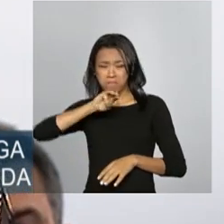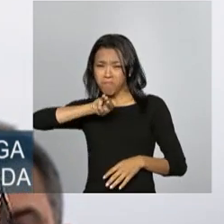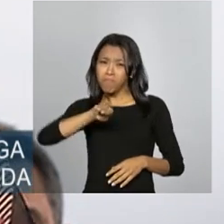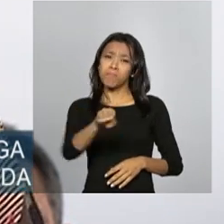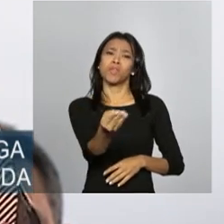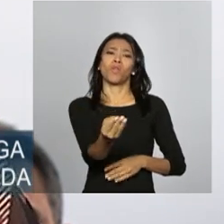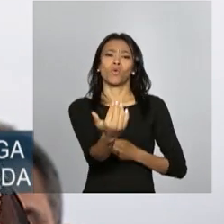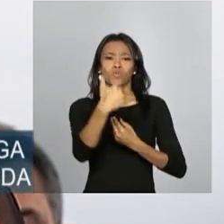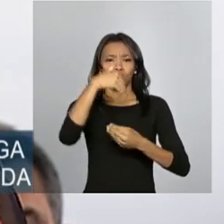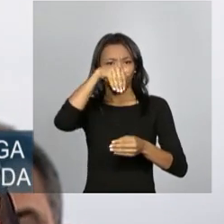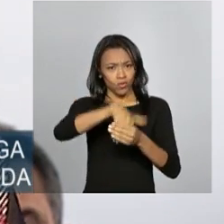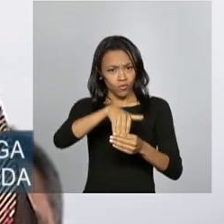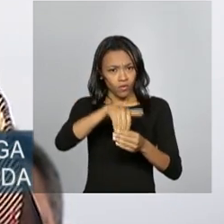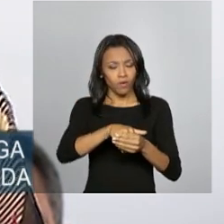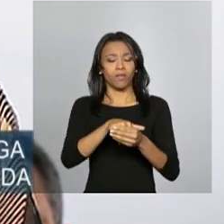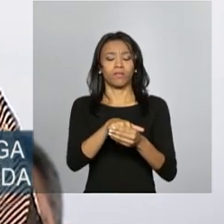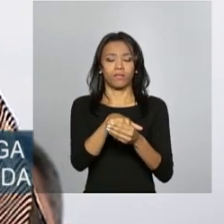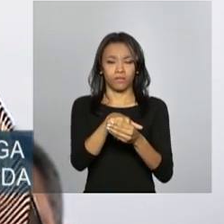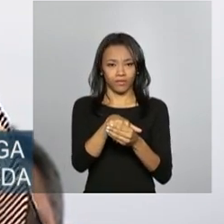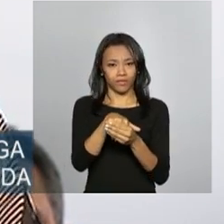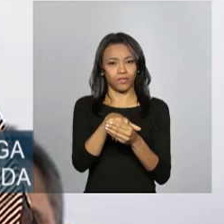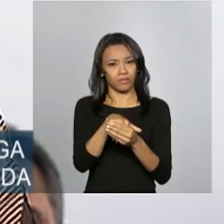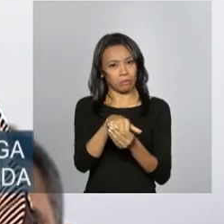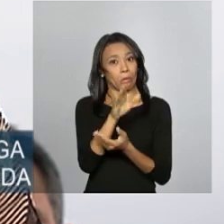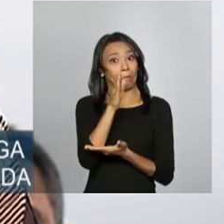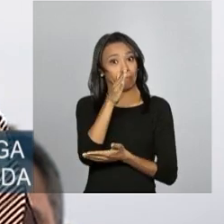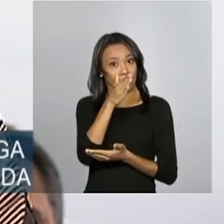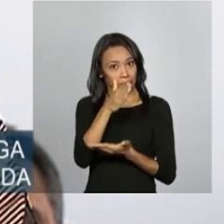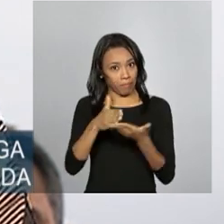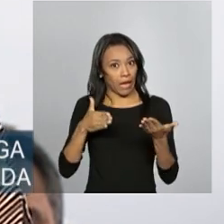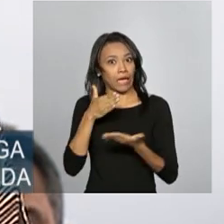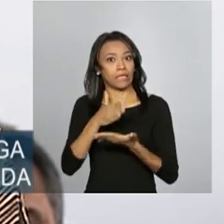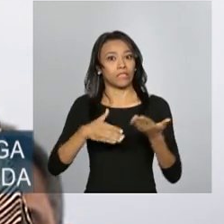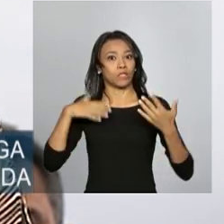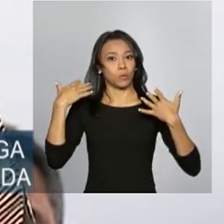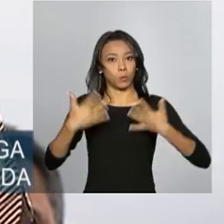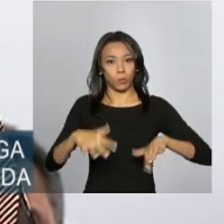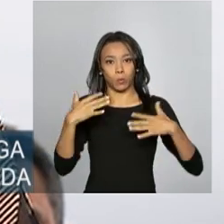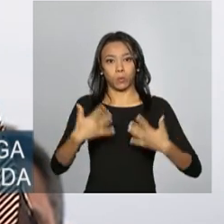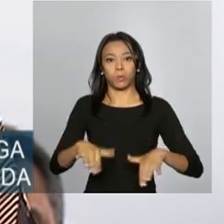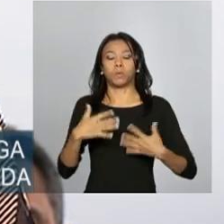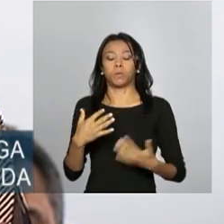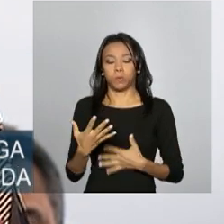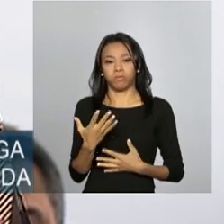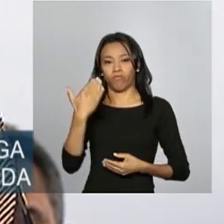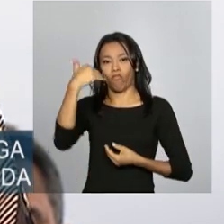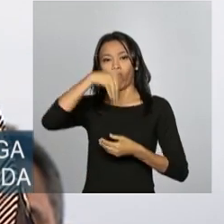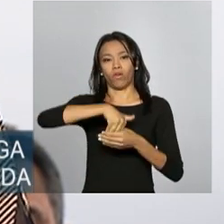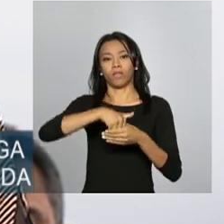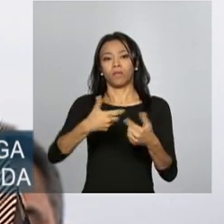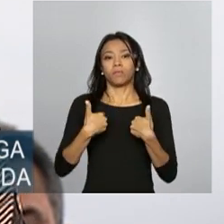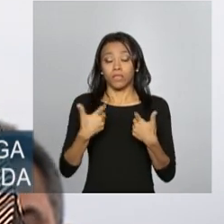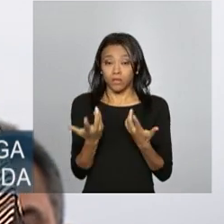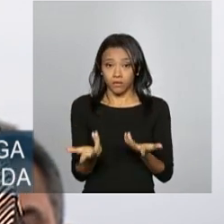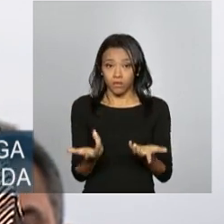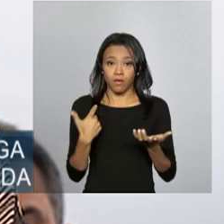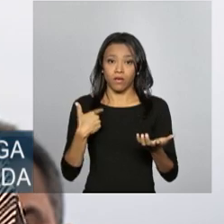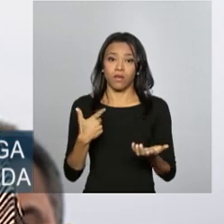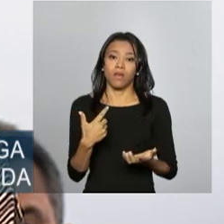votos, seguramente uma parte muito grande deles. Então, eu tenho